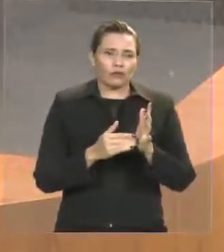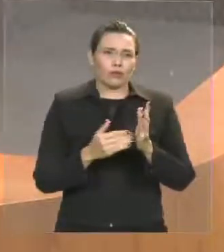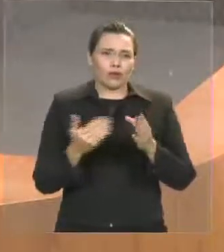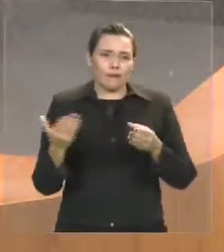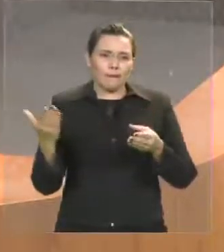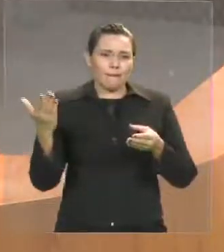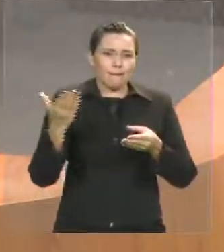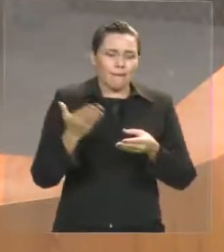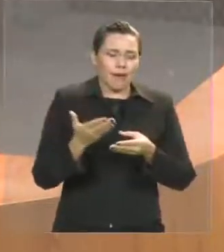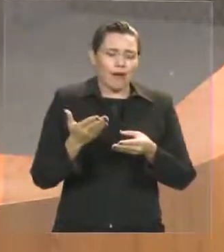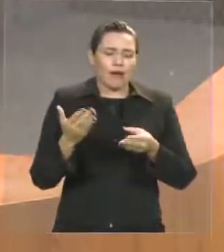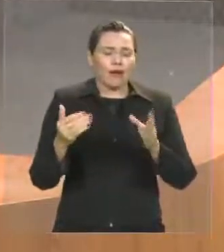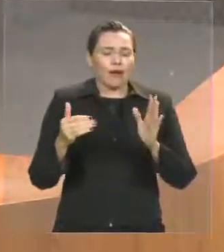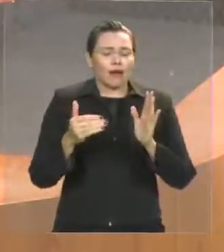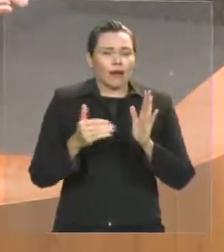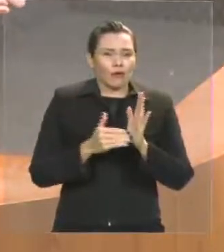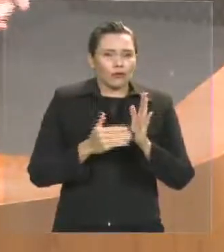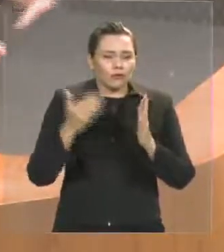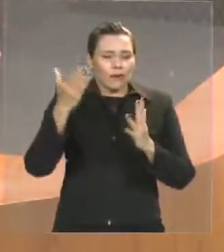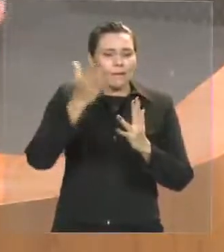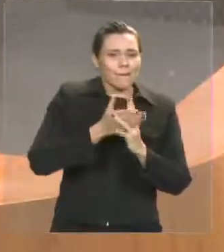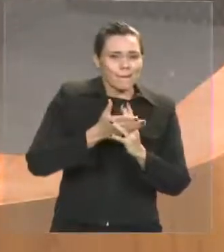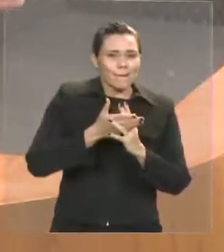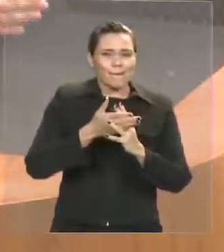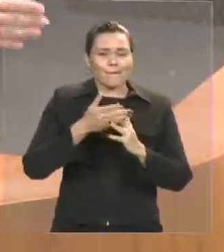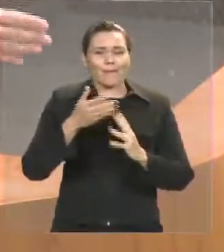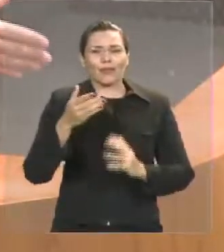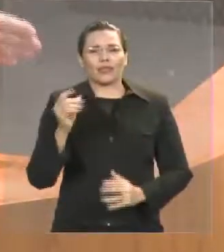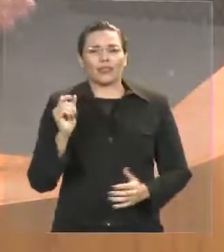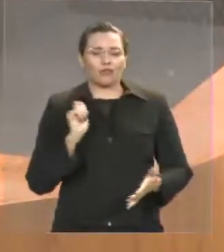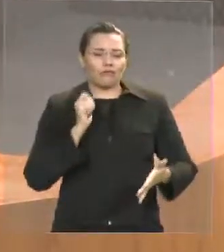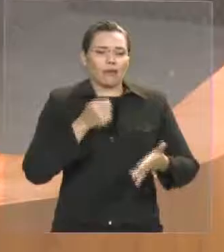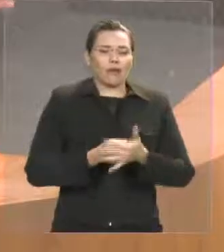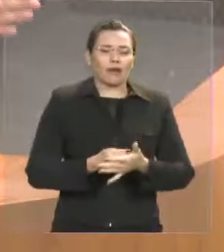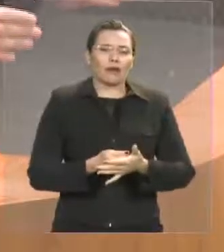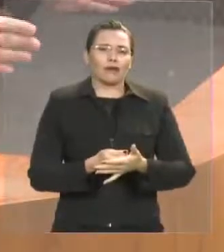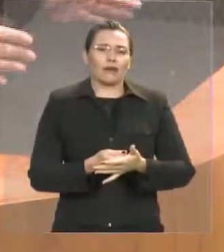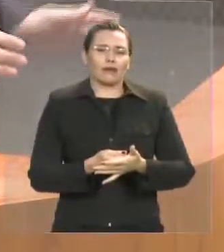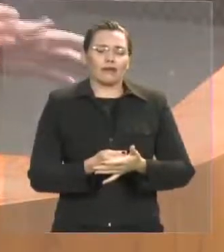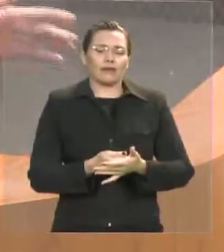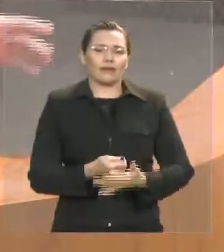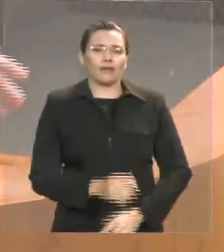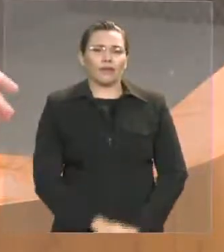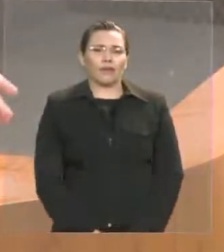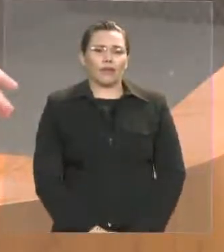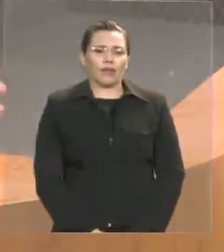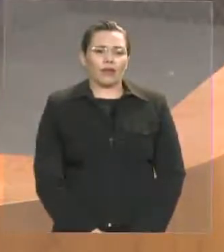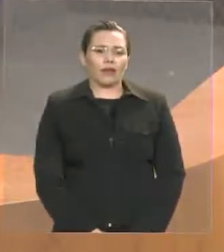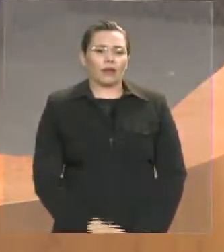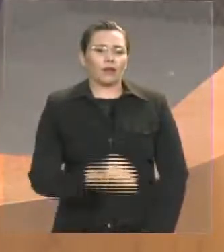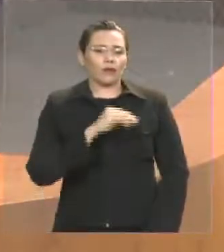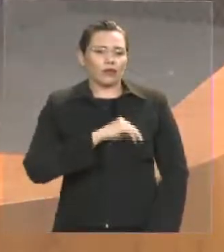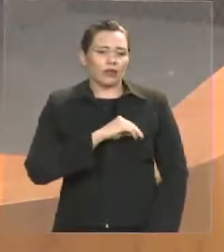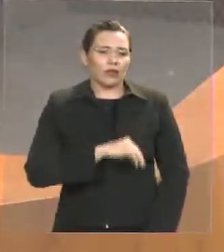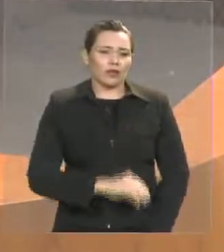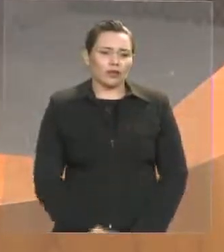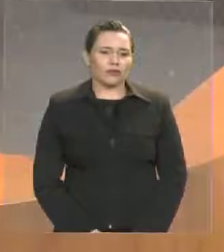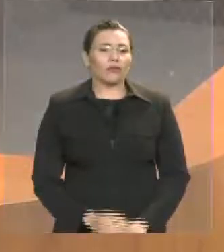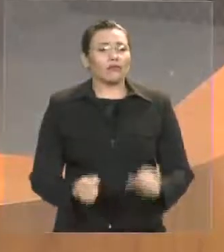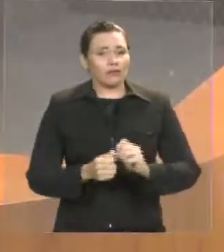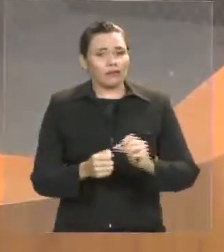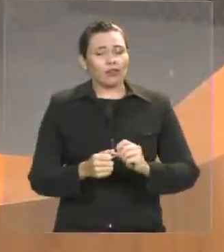eu não estou falando de herança maldita nenhuma. Foi um plano feito no governo anterior, onde a última parcela era em janeiro de